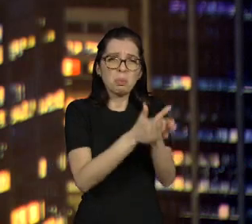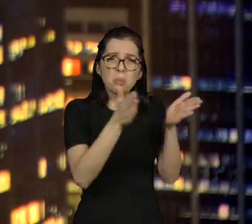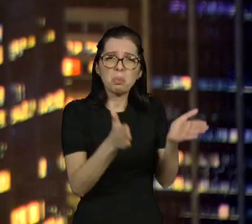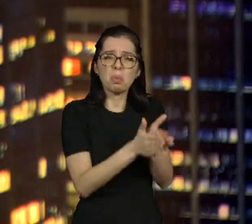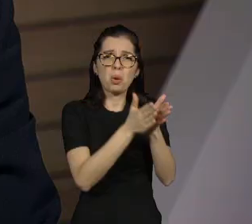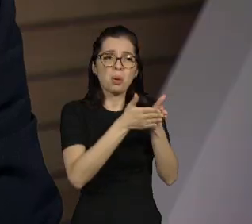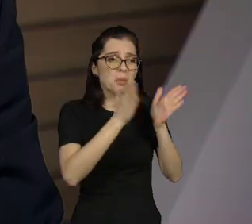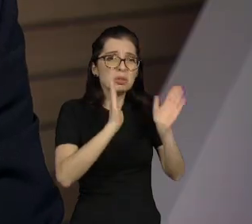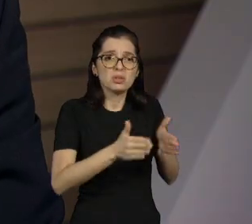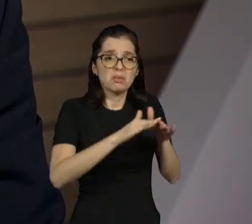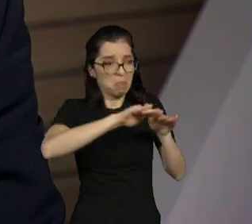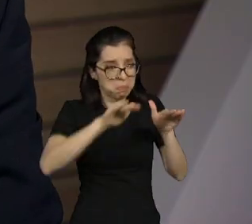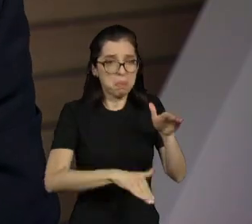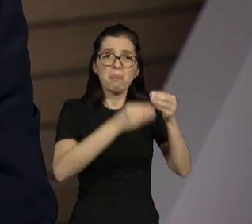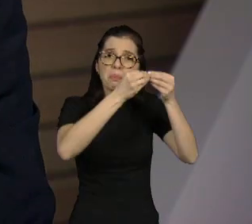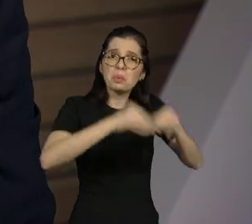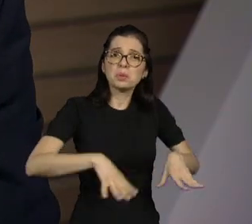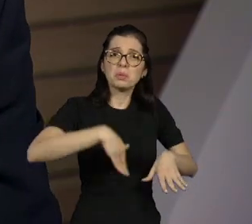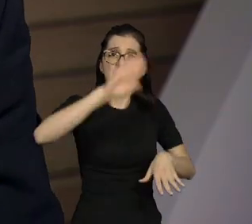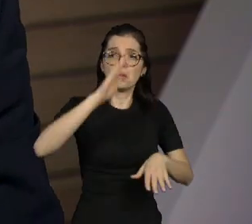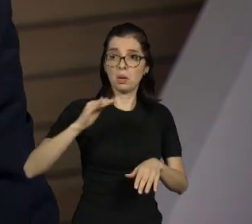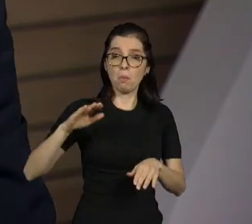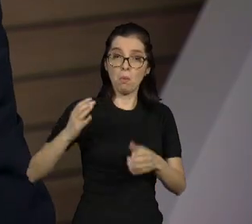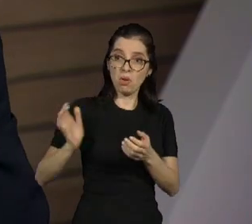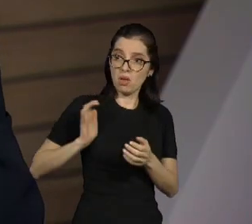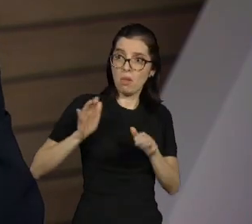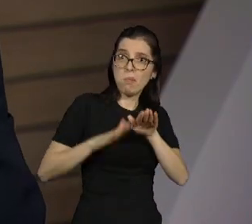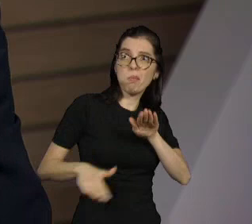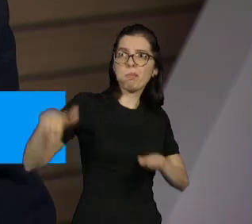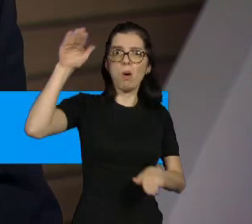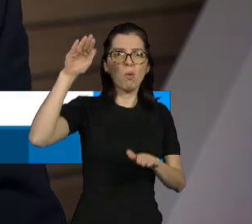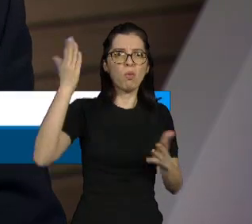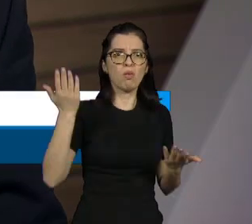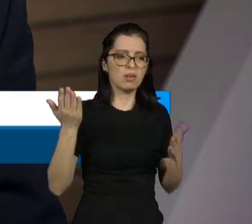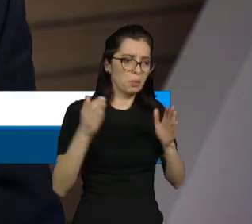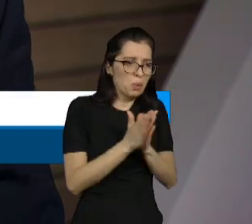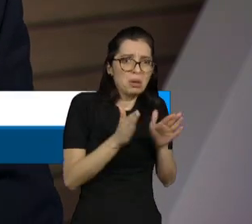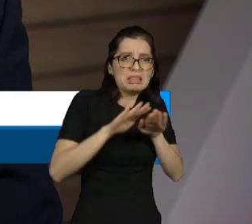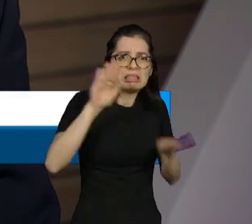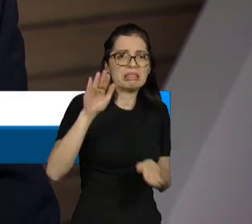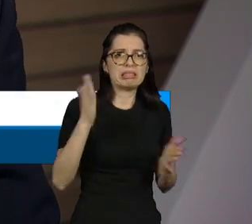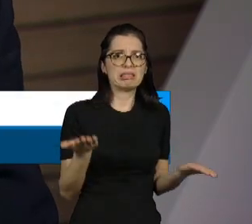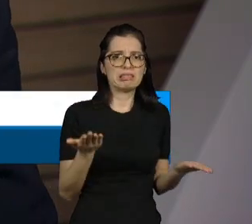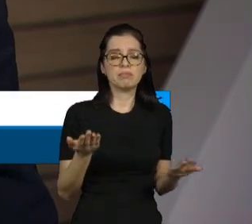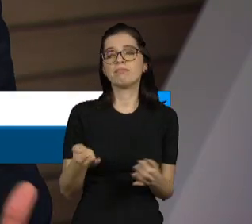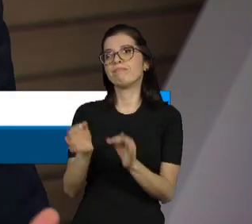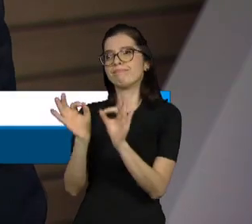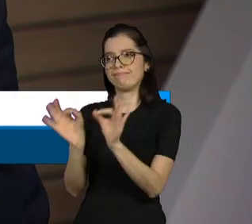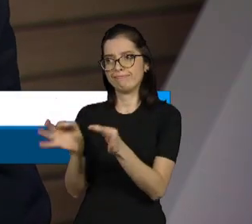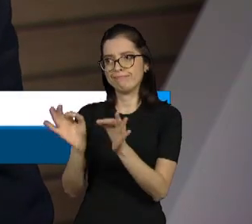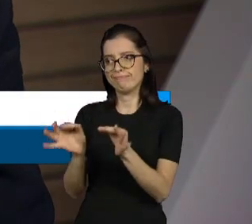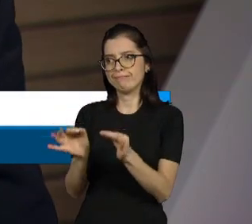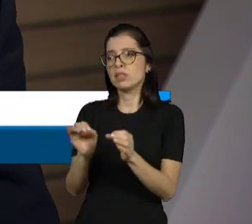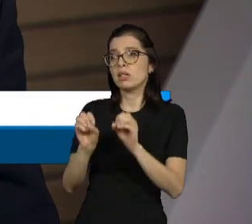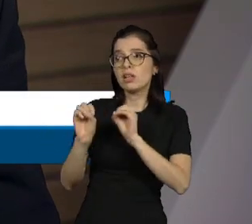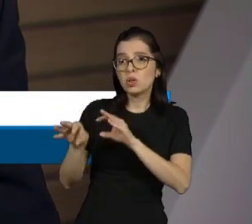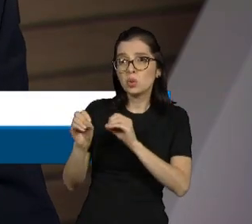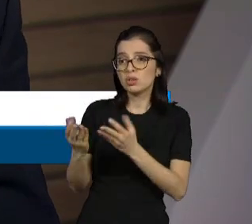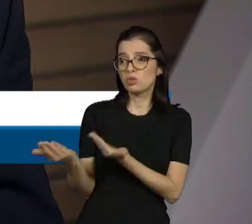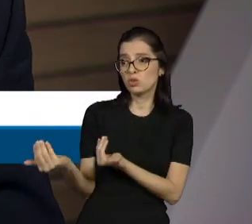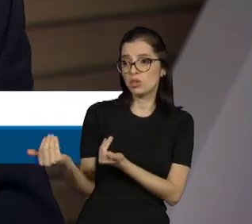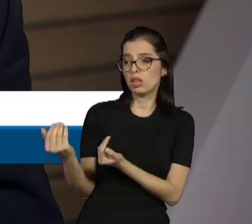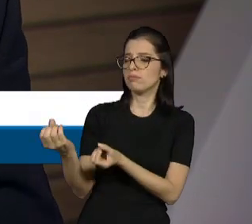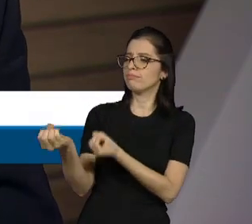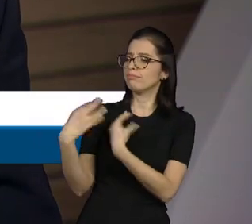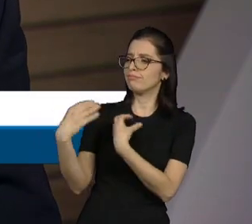né? É isso, Rodrigo. Acho que não há dúvida nenhuma quanto à importância da educação, né? Jovens mais educados tendem a ter